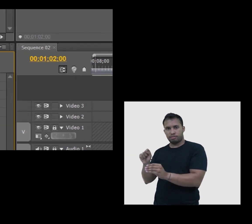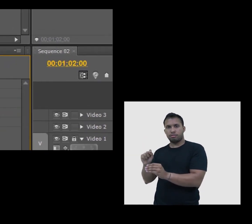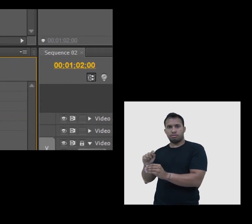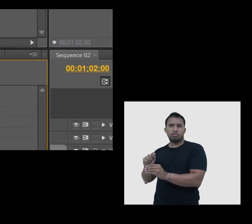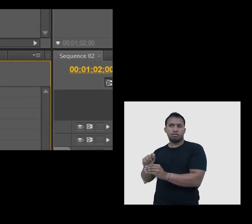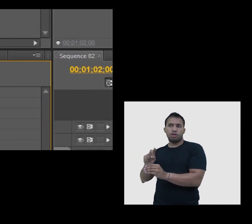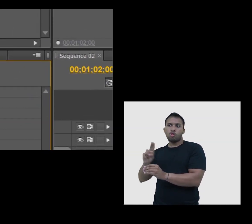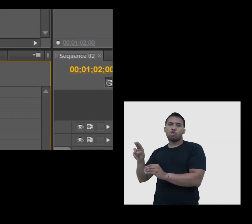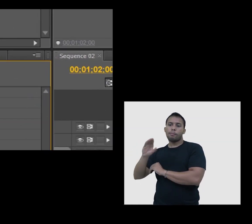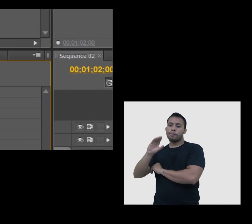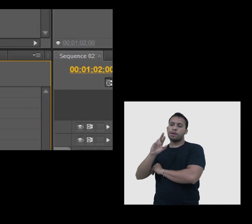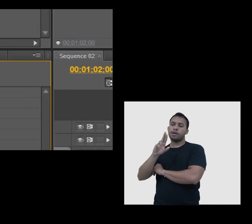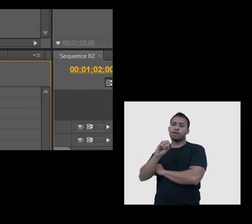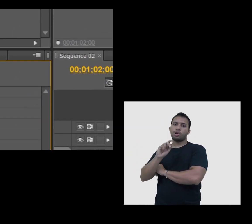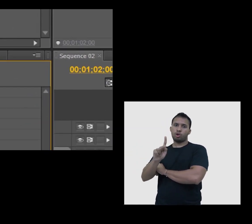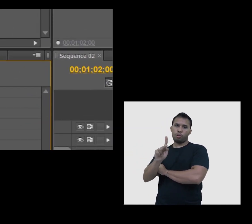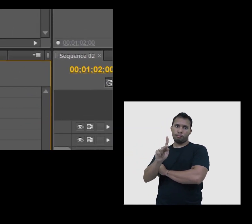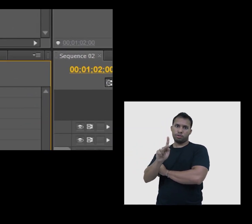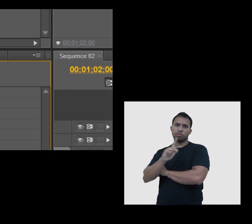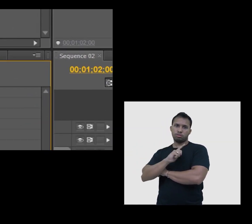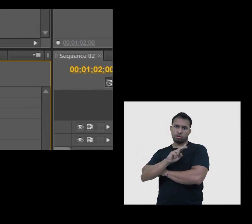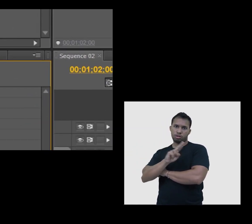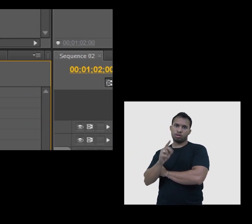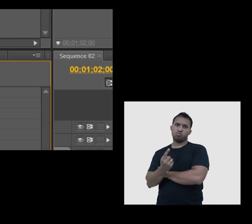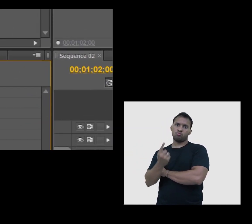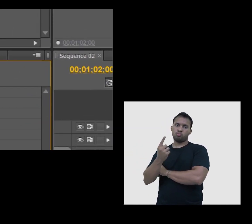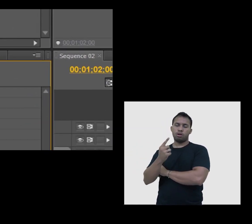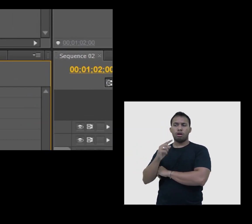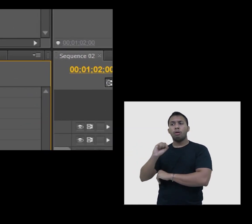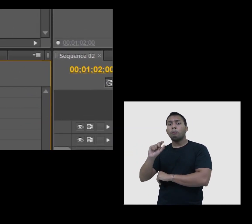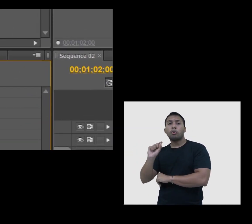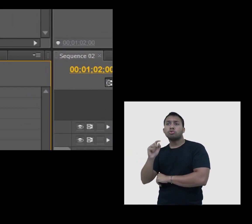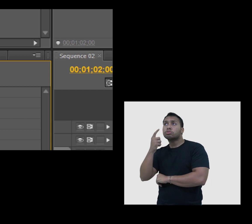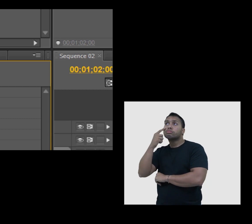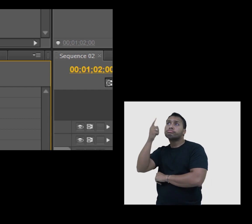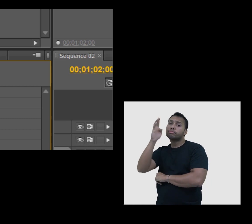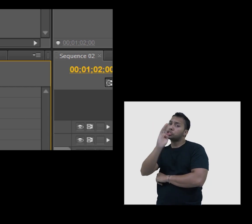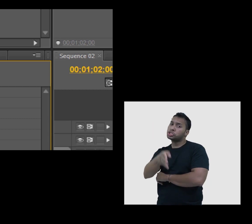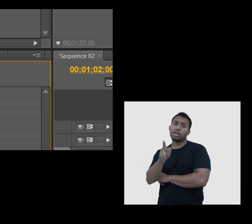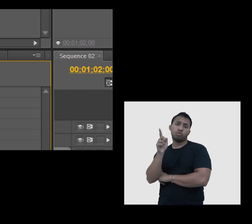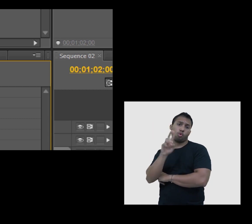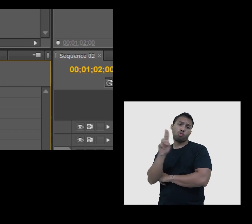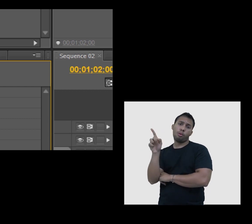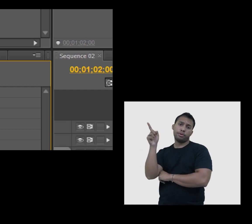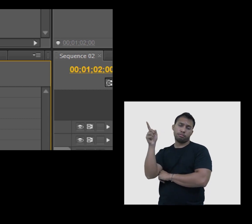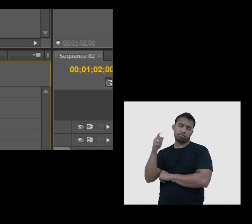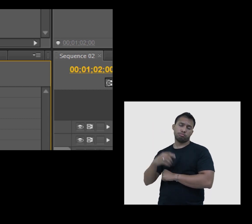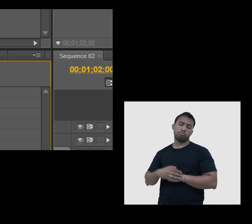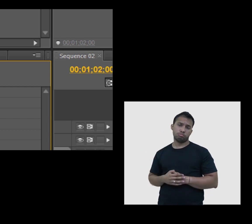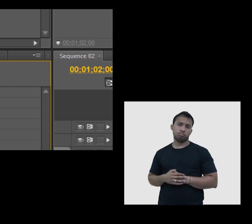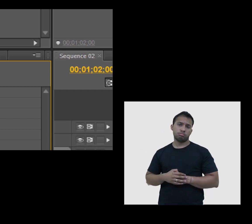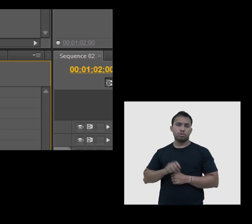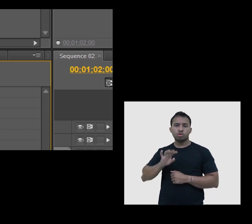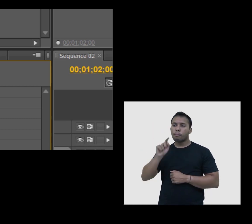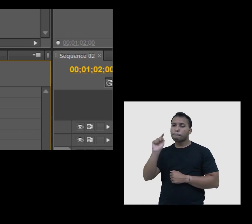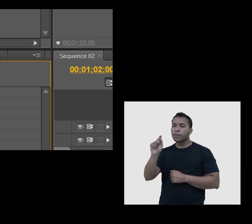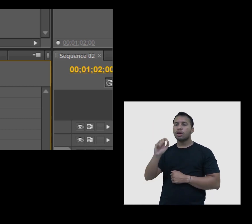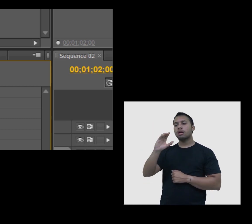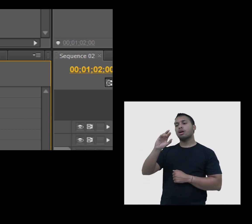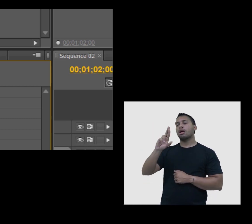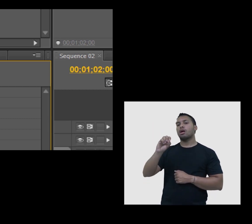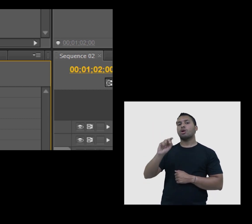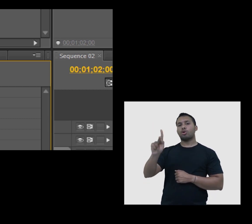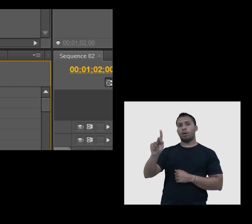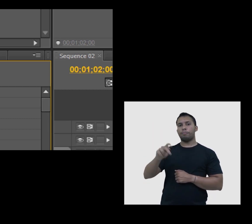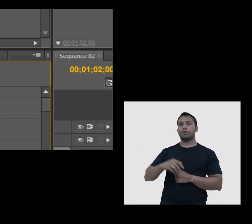está. Você já sabendo o nome do efeito, você já pode simplesmente procurá-lo aqui na caixa de busca. Eu vou digitar